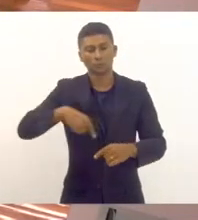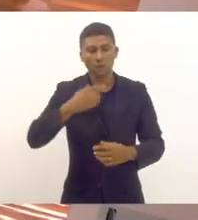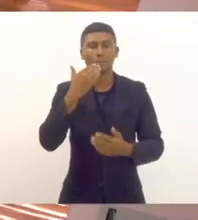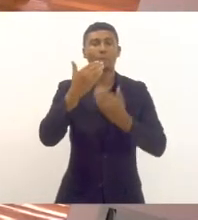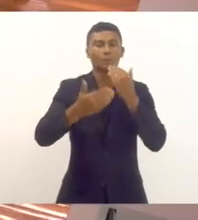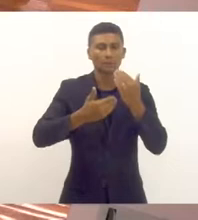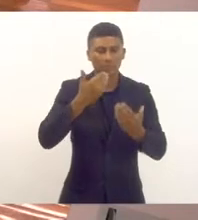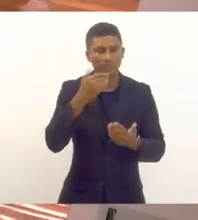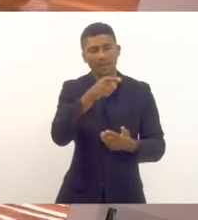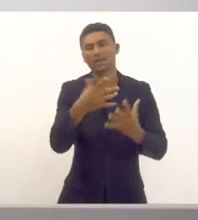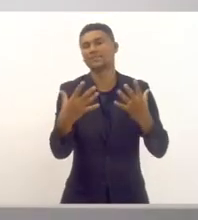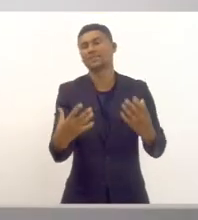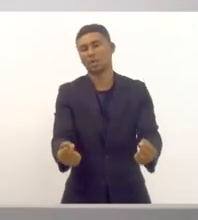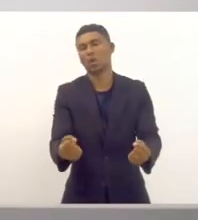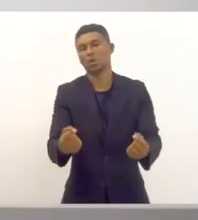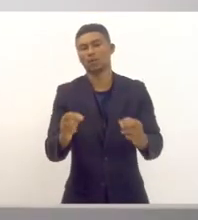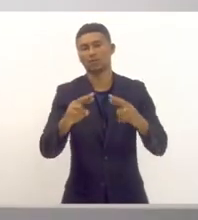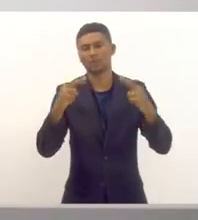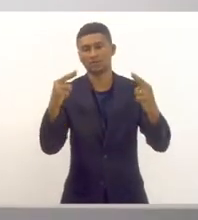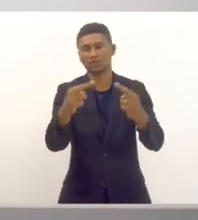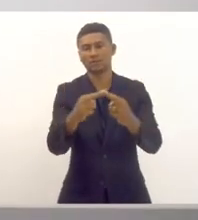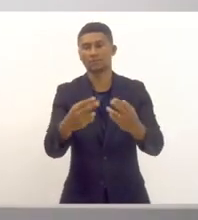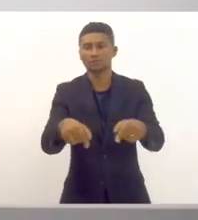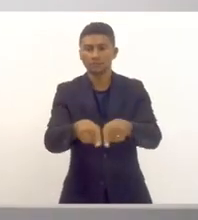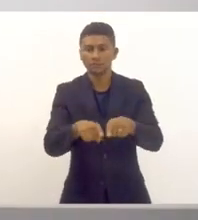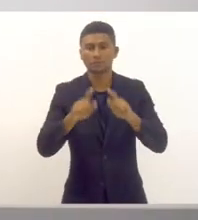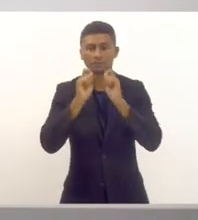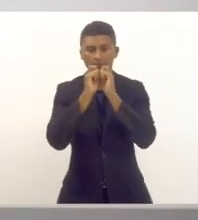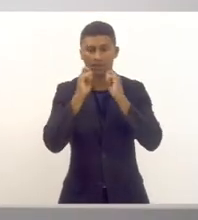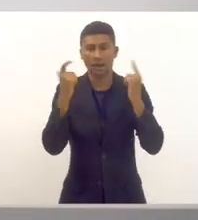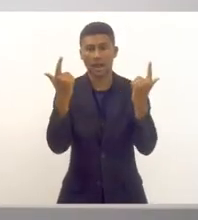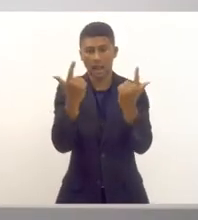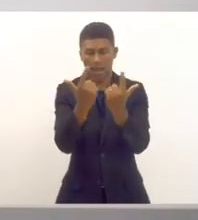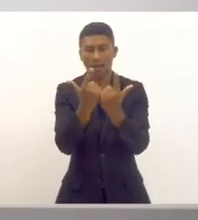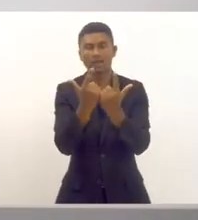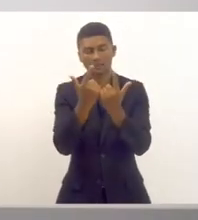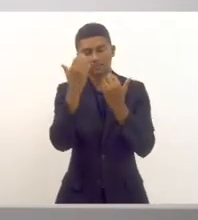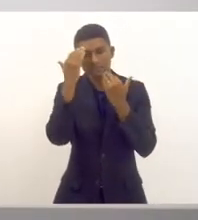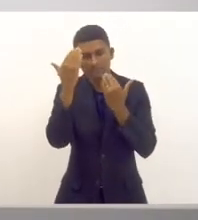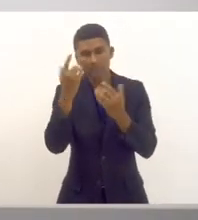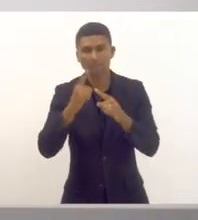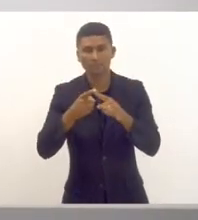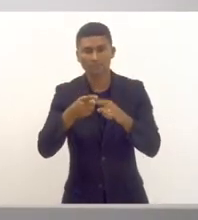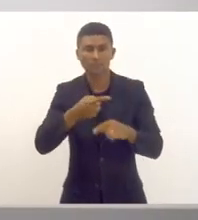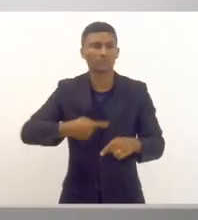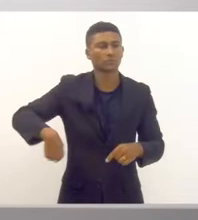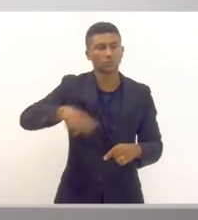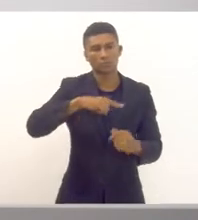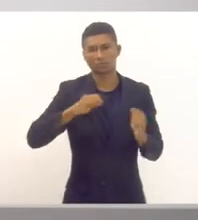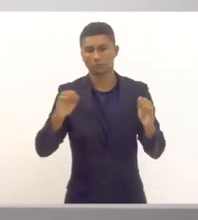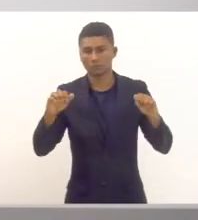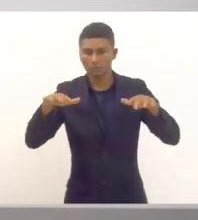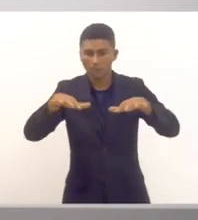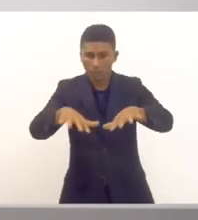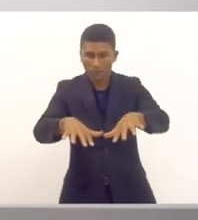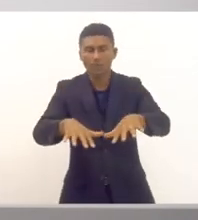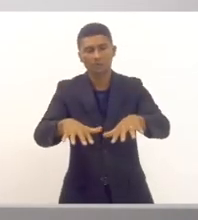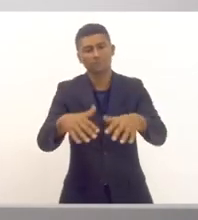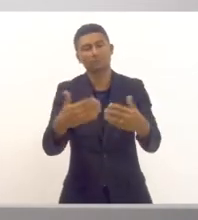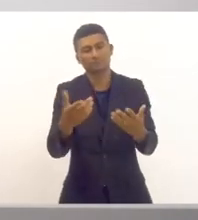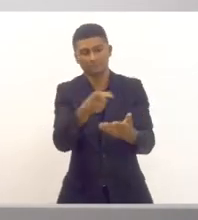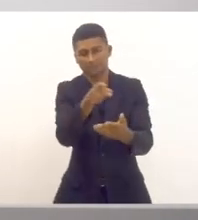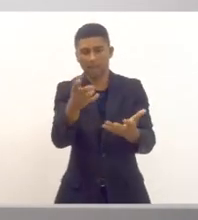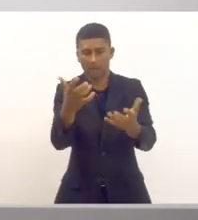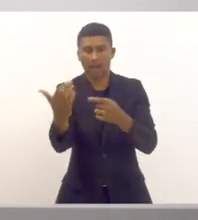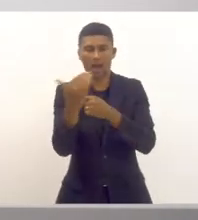demanda. Agradecer também à casa pelo espaço e pela intenção de ajudar.